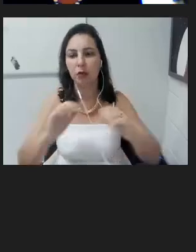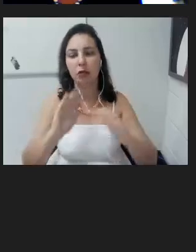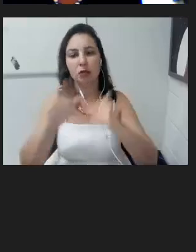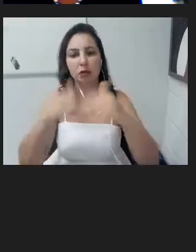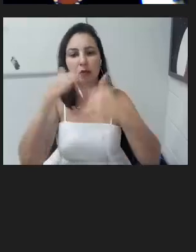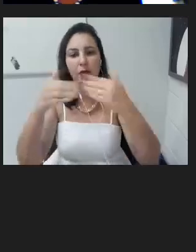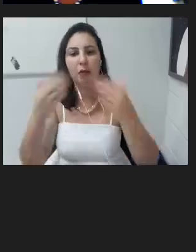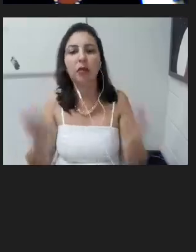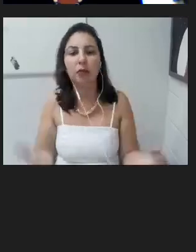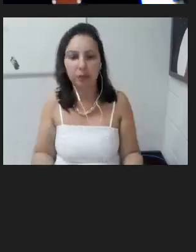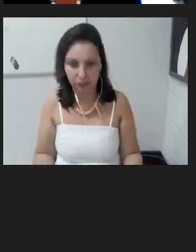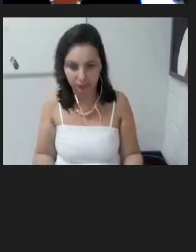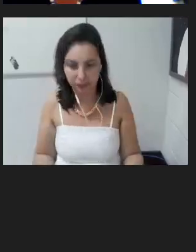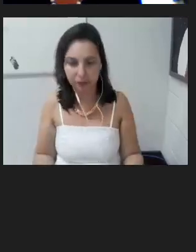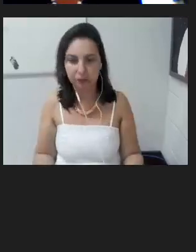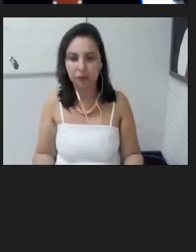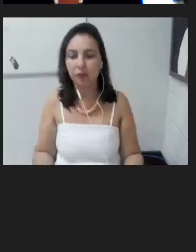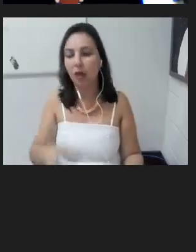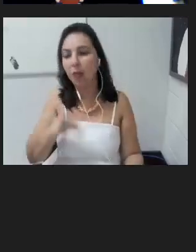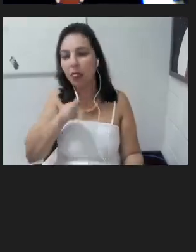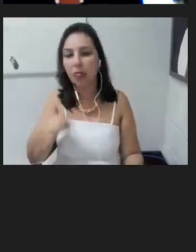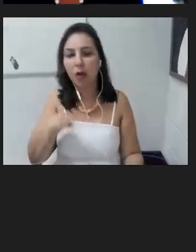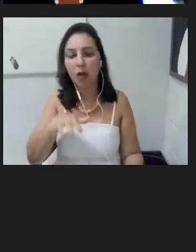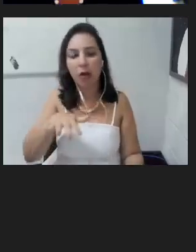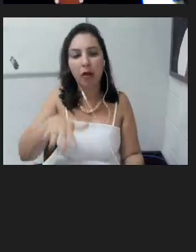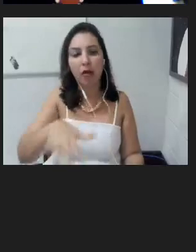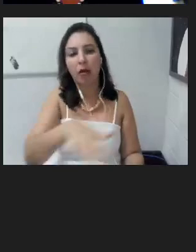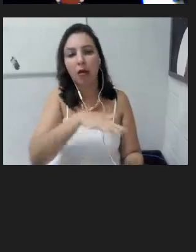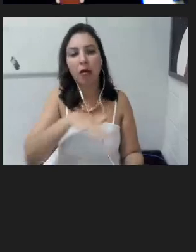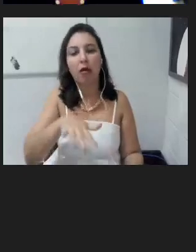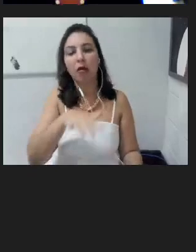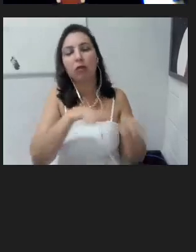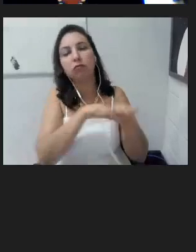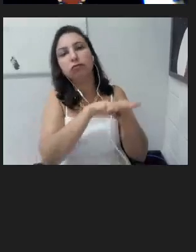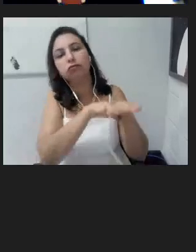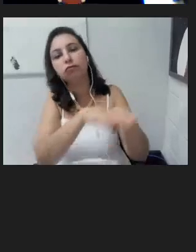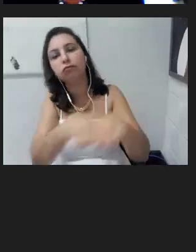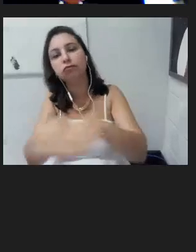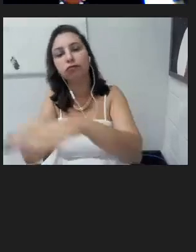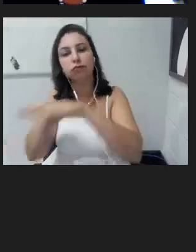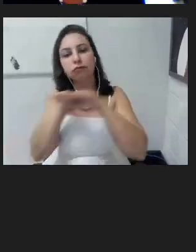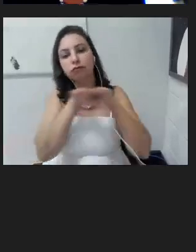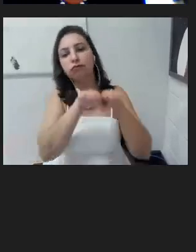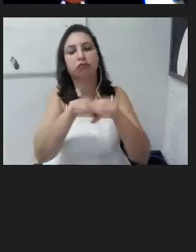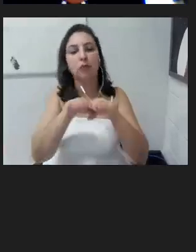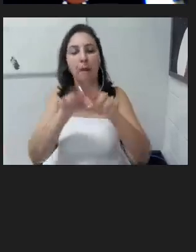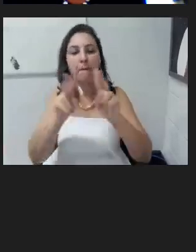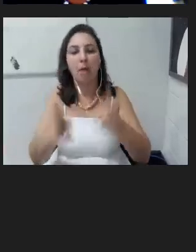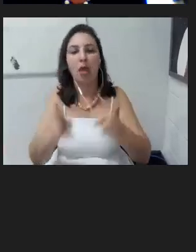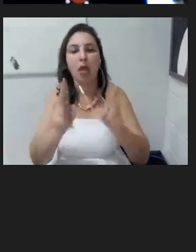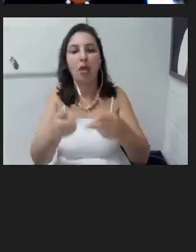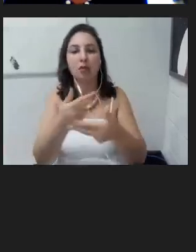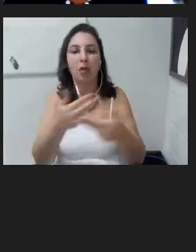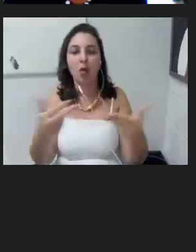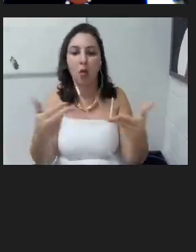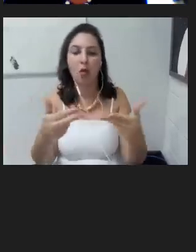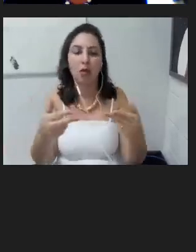desenvolvimento. Não é o espaço da homogeneidade de todos fazendo a mesma coisa ao mesmo